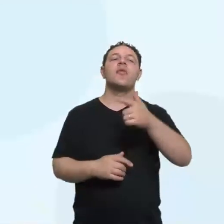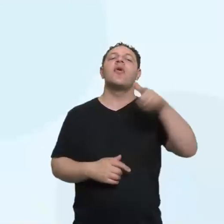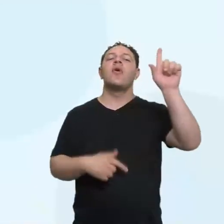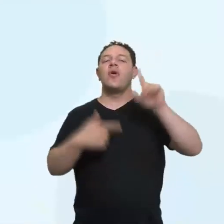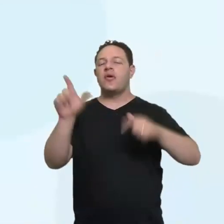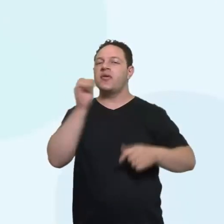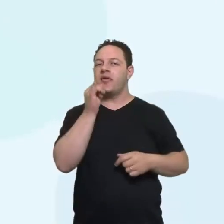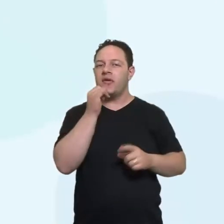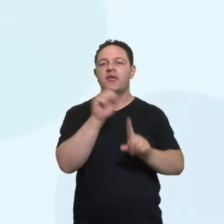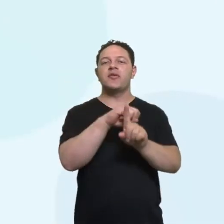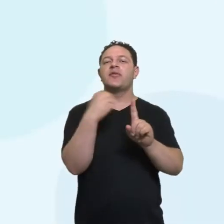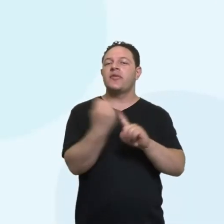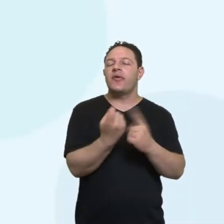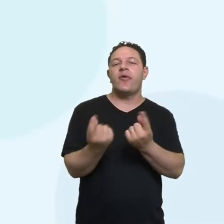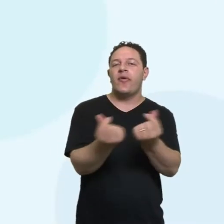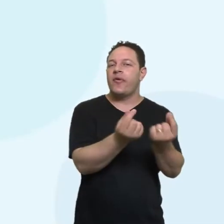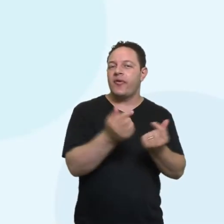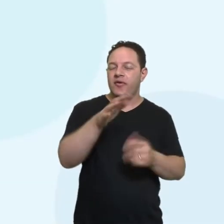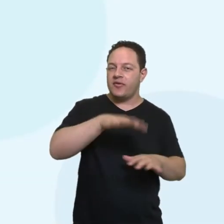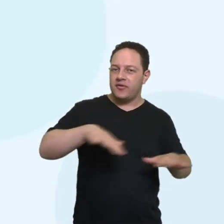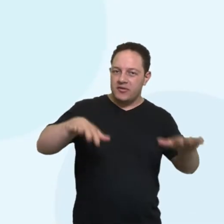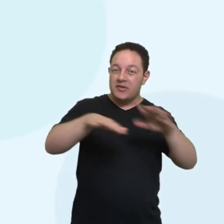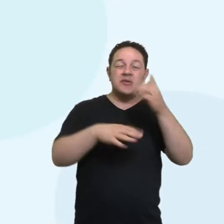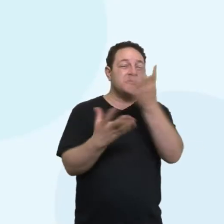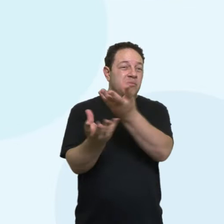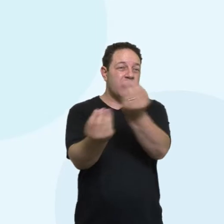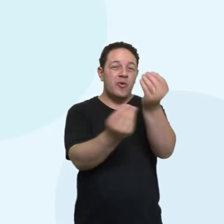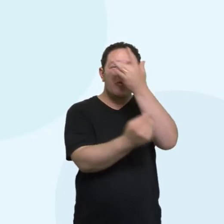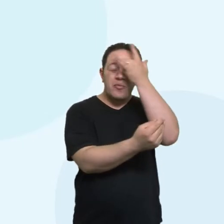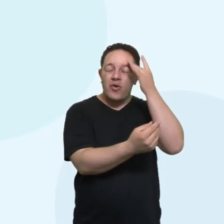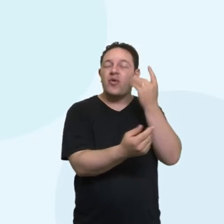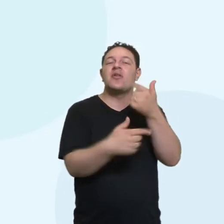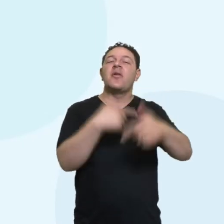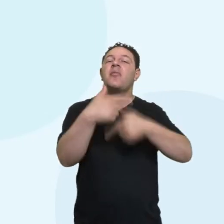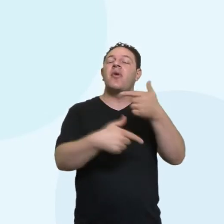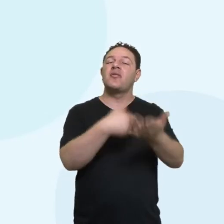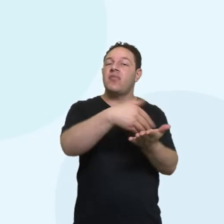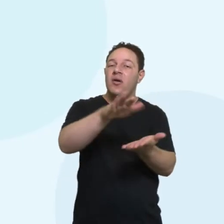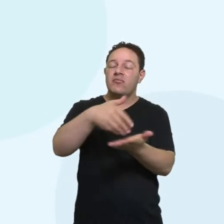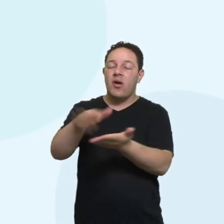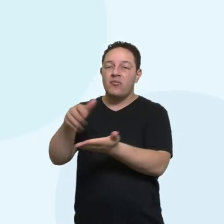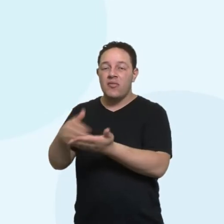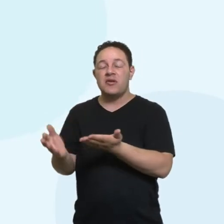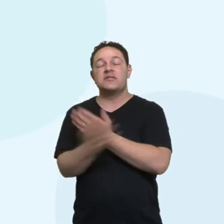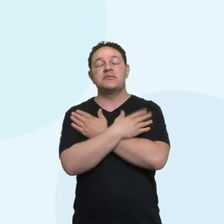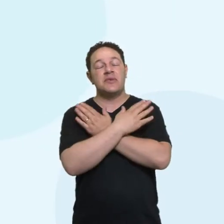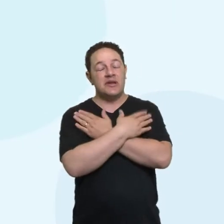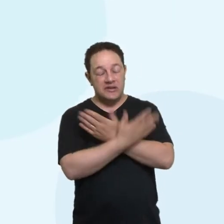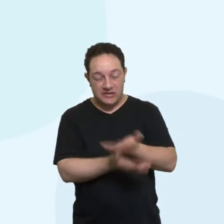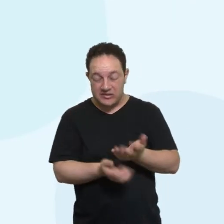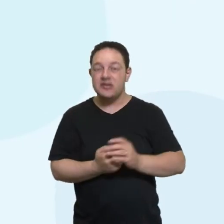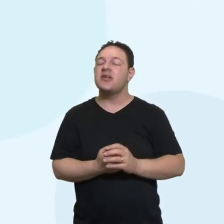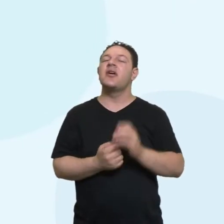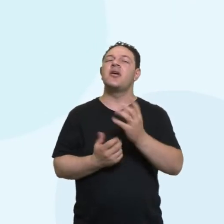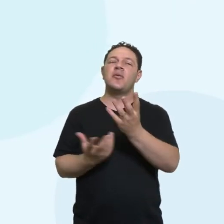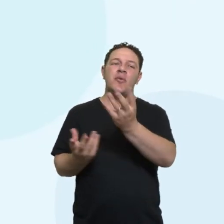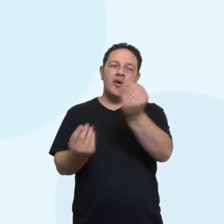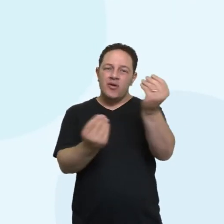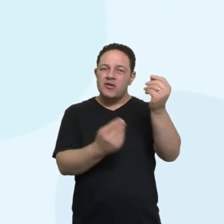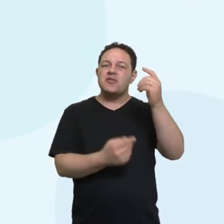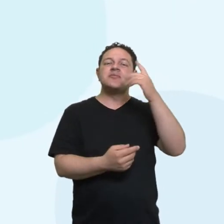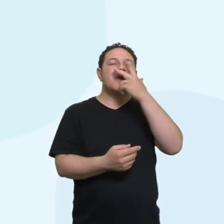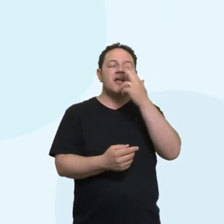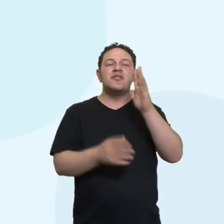questões socioeconômicas muitos perderam o emprego sair e aí já temos já estavam uma